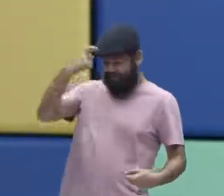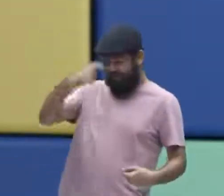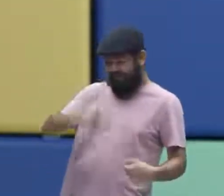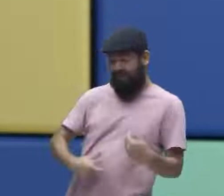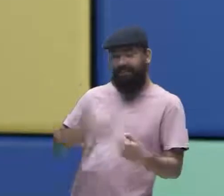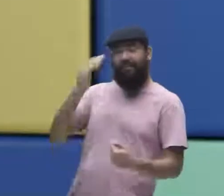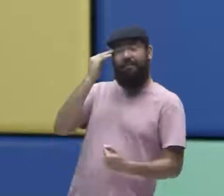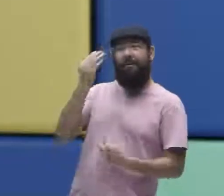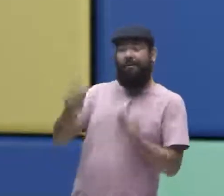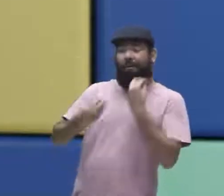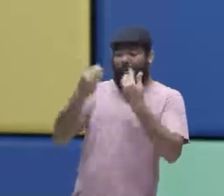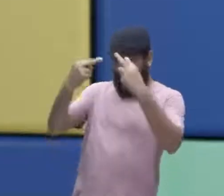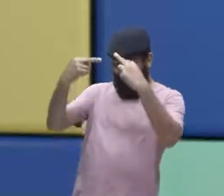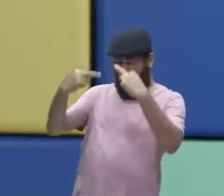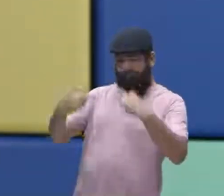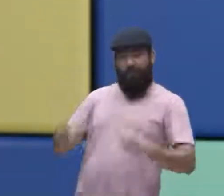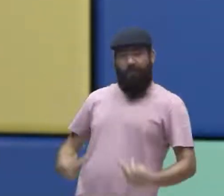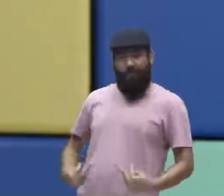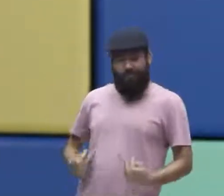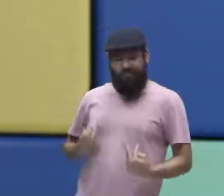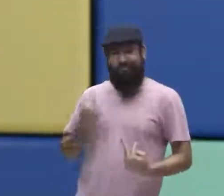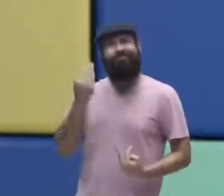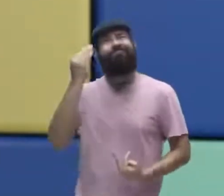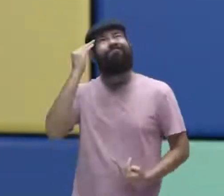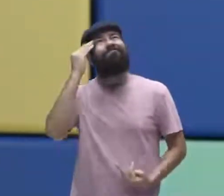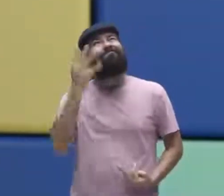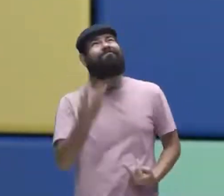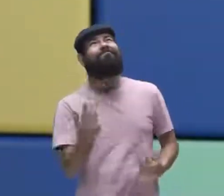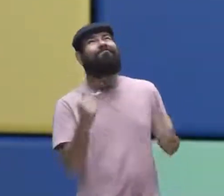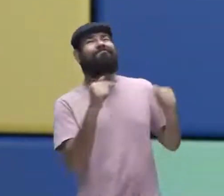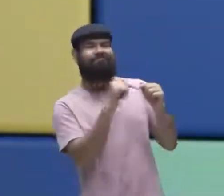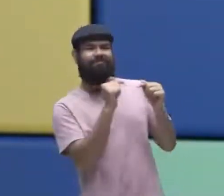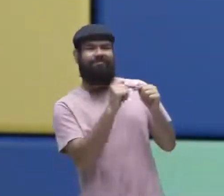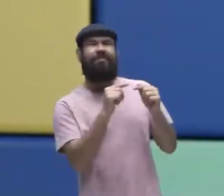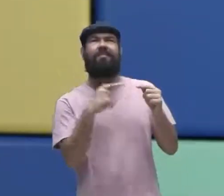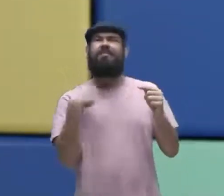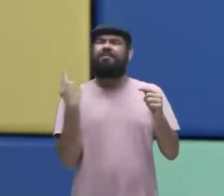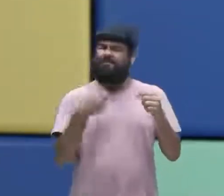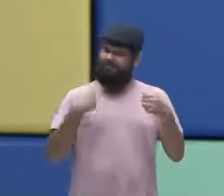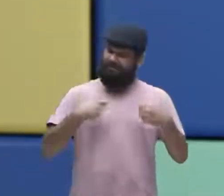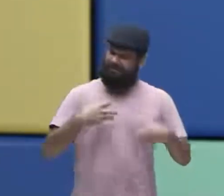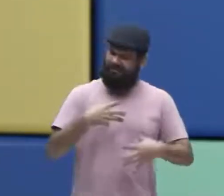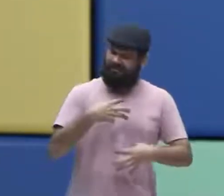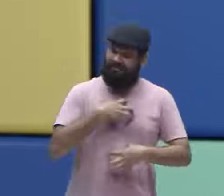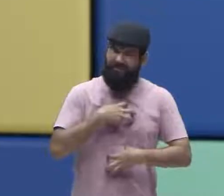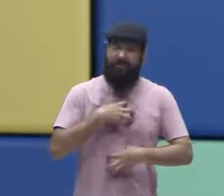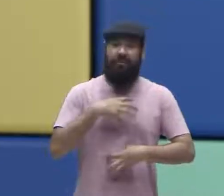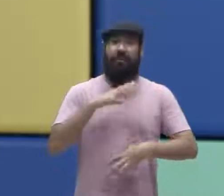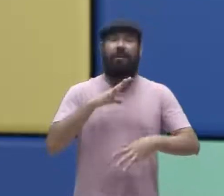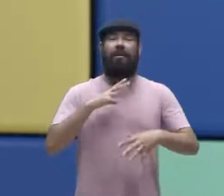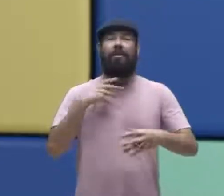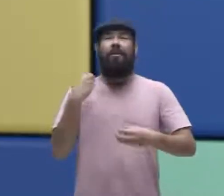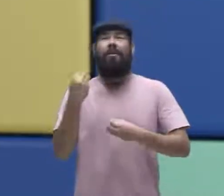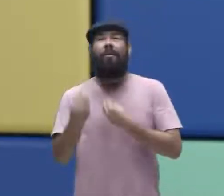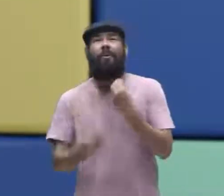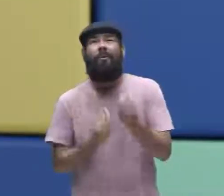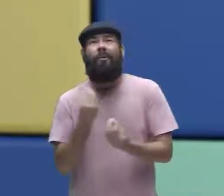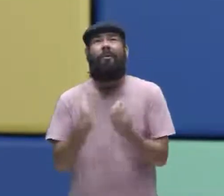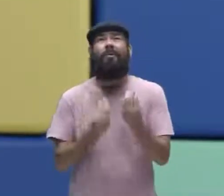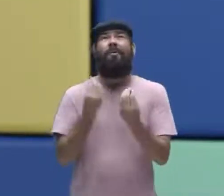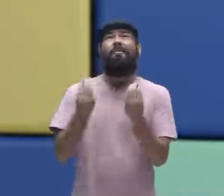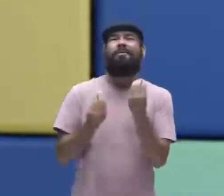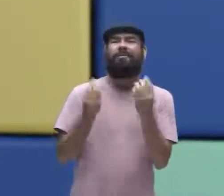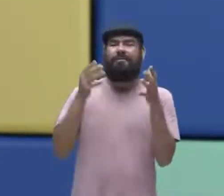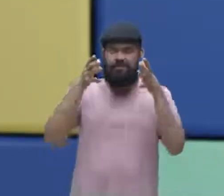até que ponto isso está sendo ali considerável algo que a gente tem que realmente sentir e até que ponto a gente precisa ter uma